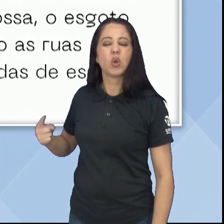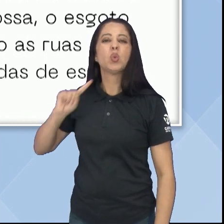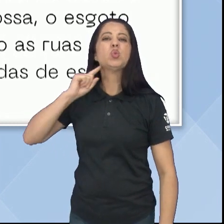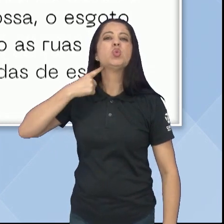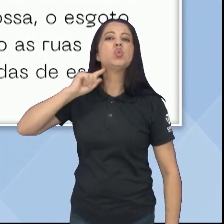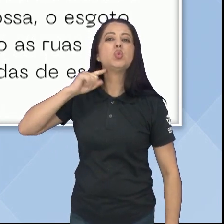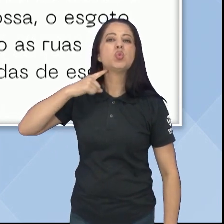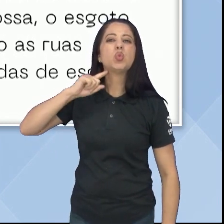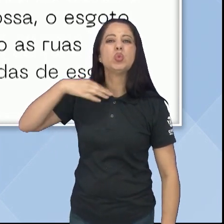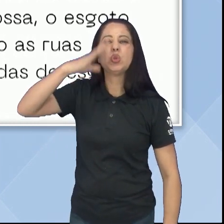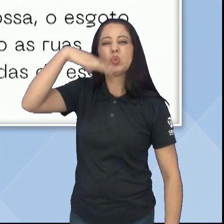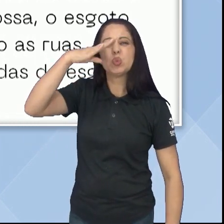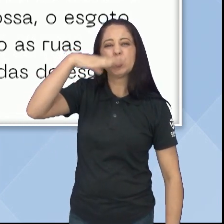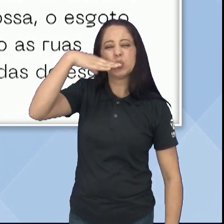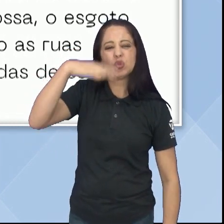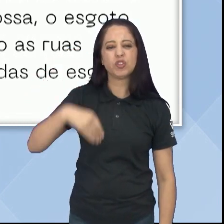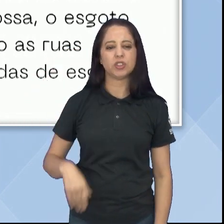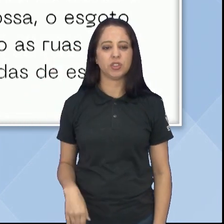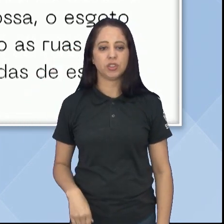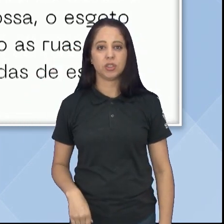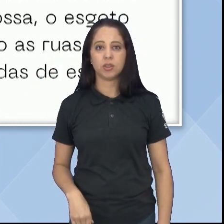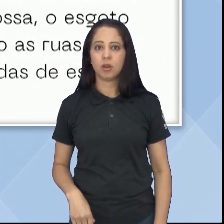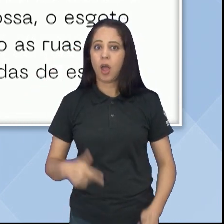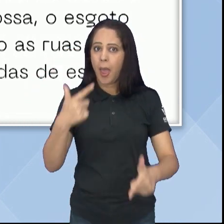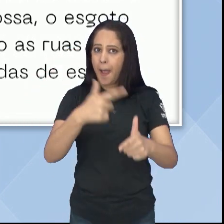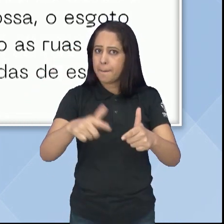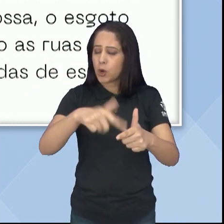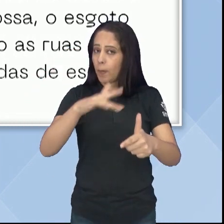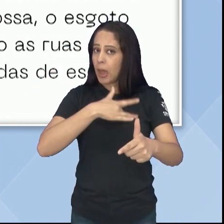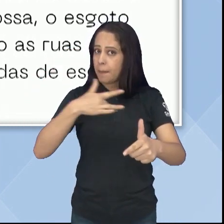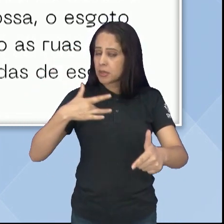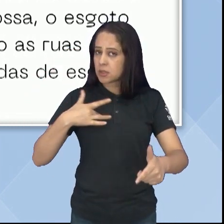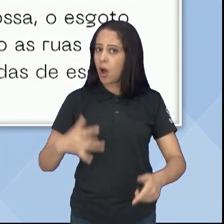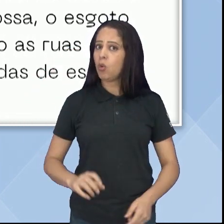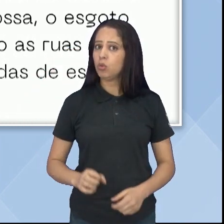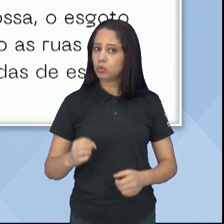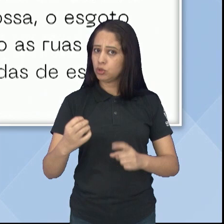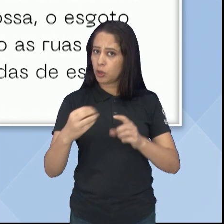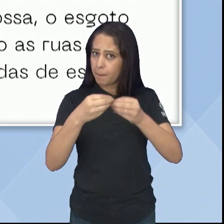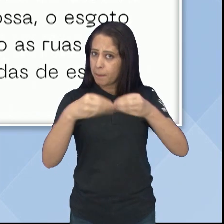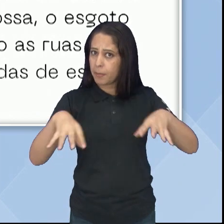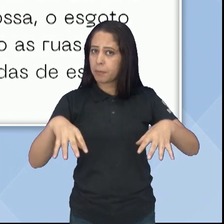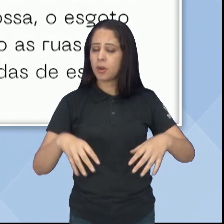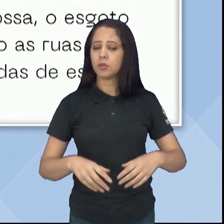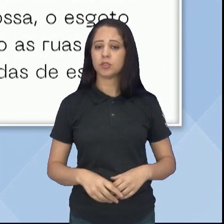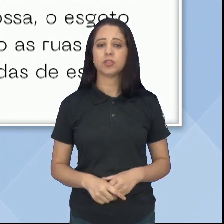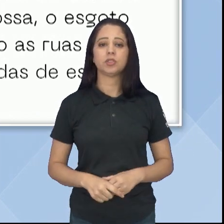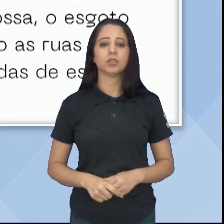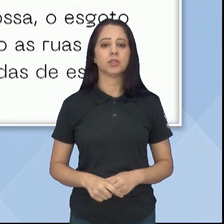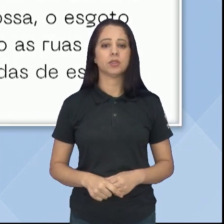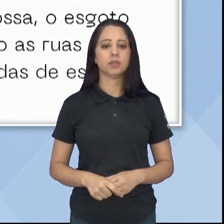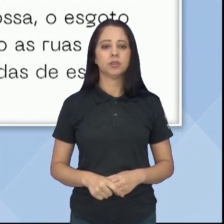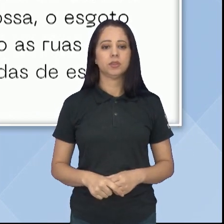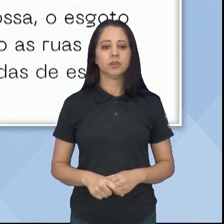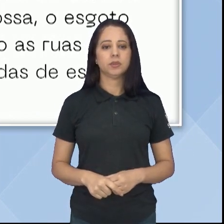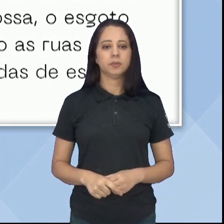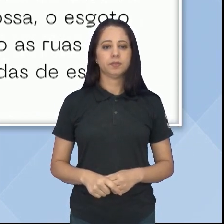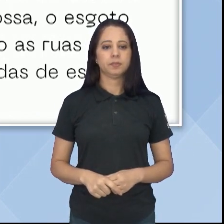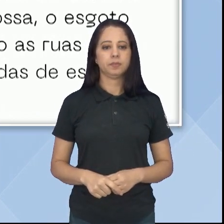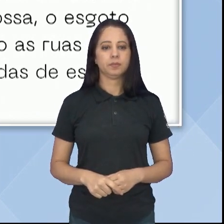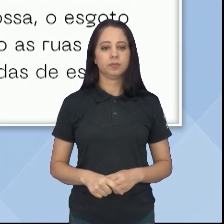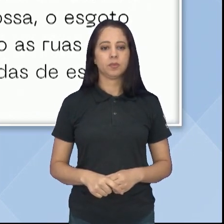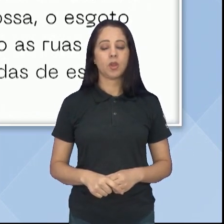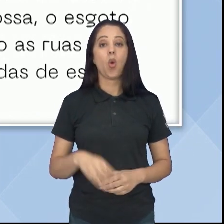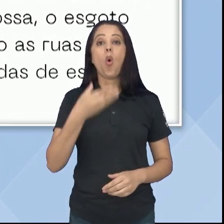esgoto. Olha o problema de saúde pública, né? Isso aqui no Capão Grosso. E aí quero lembrar que o Osmar